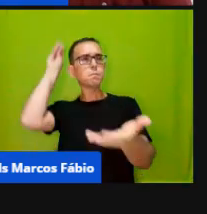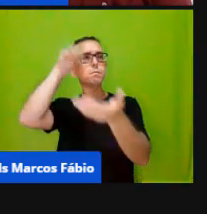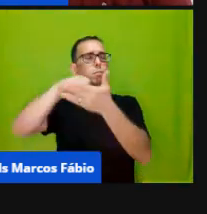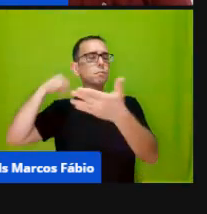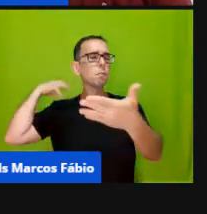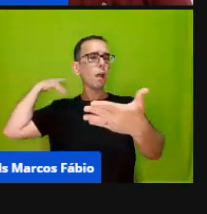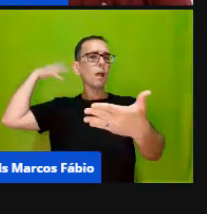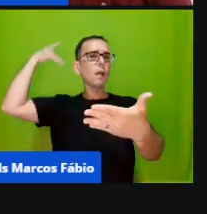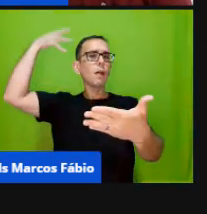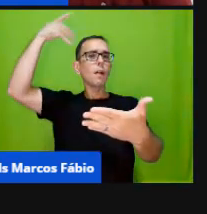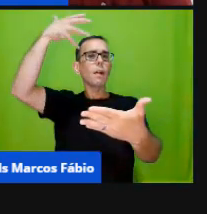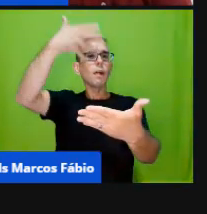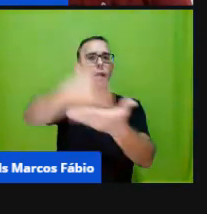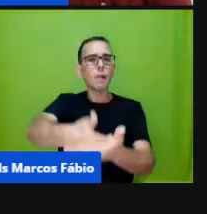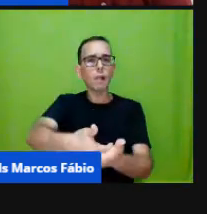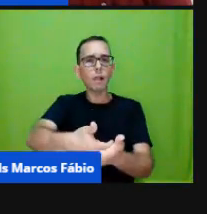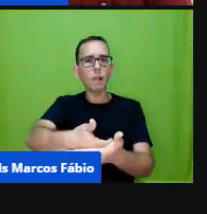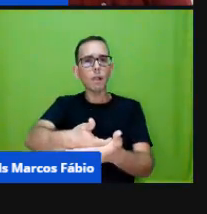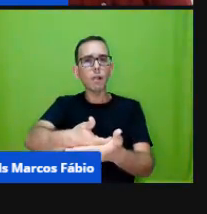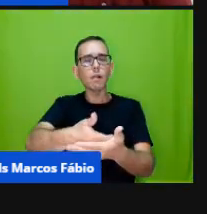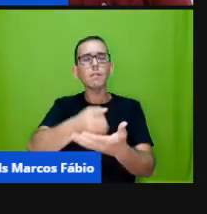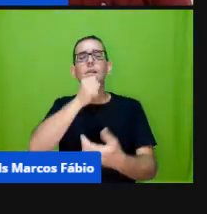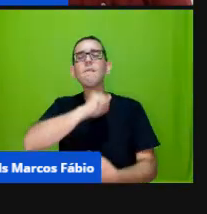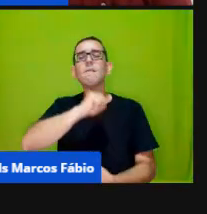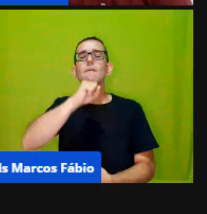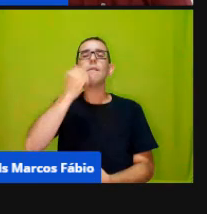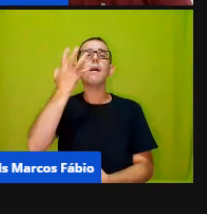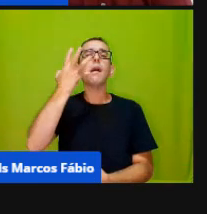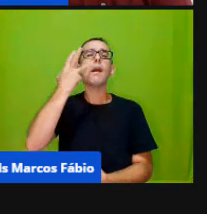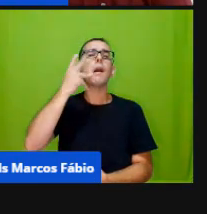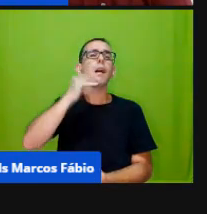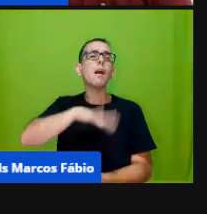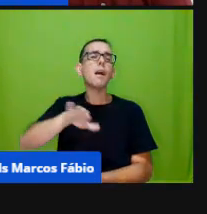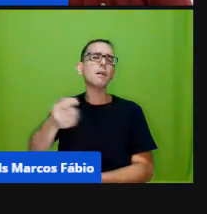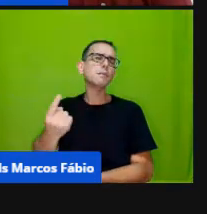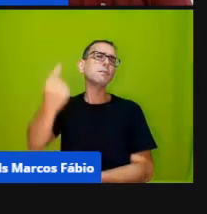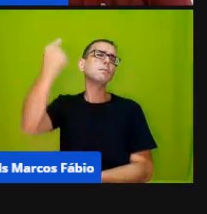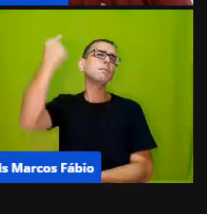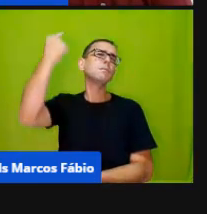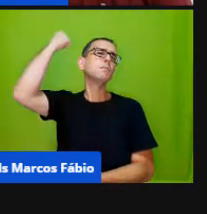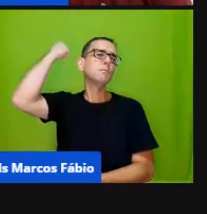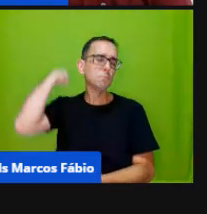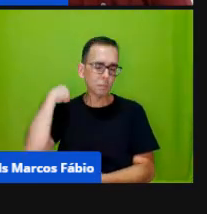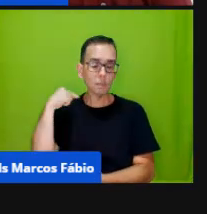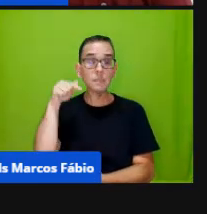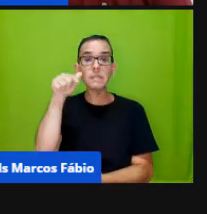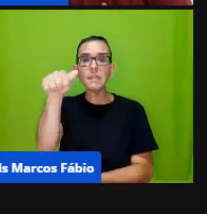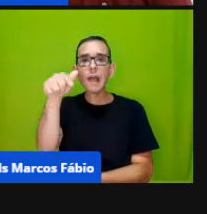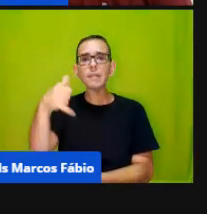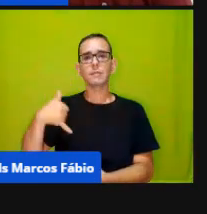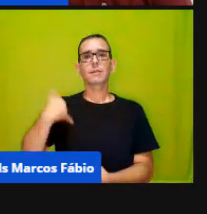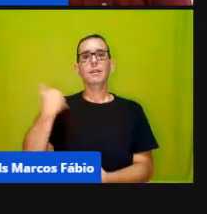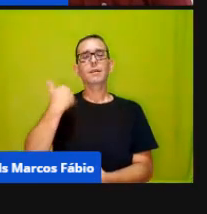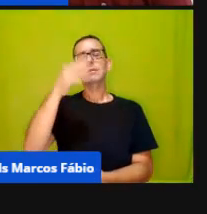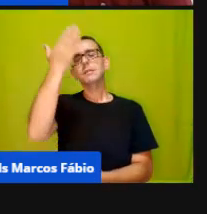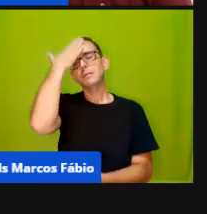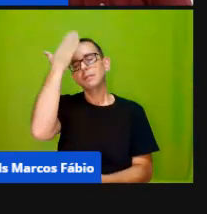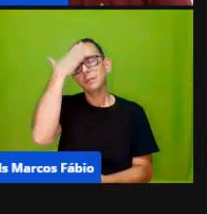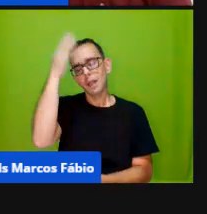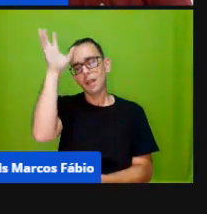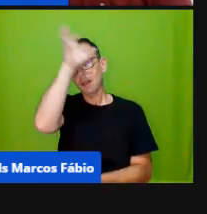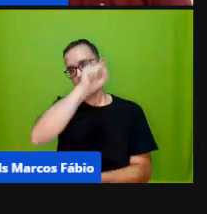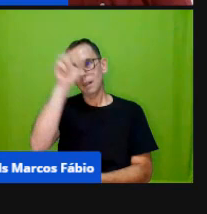quando eu aprendi a nadar, lá com 7 anos, e aí eu entendo bem o que é